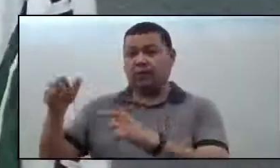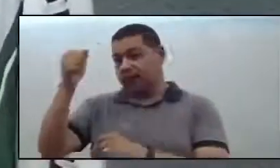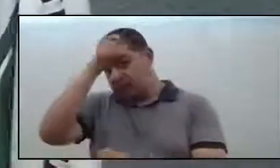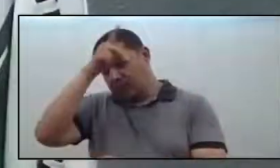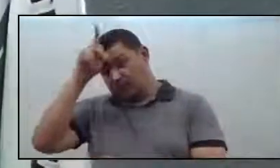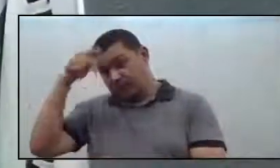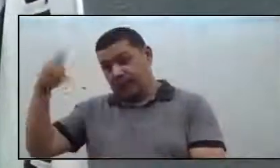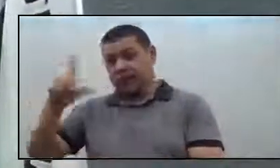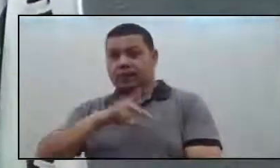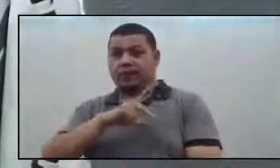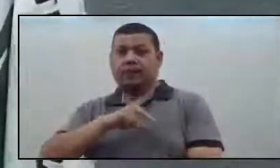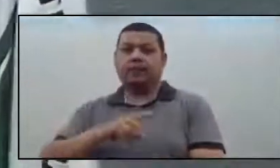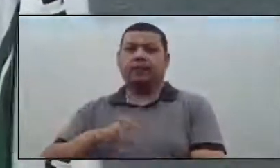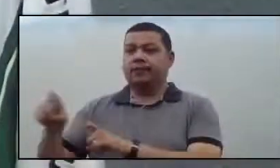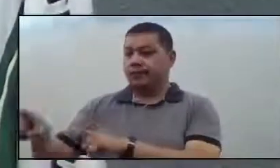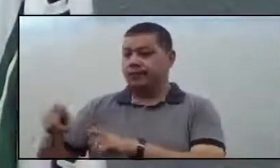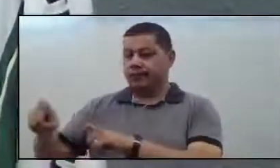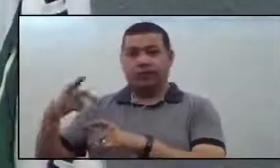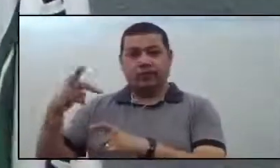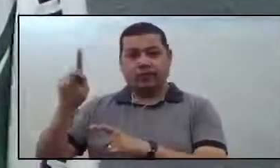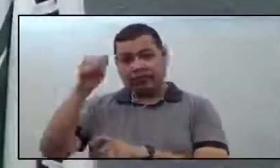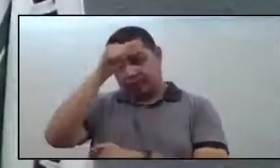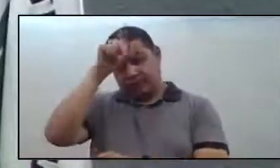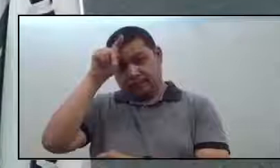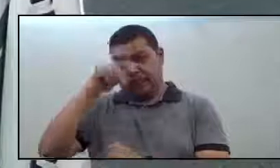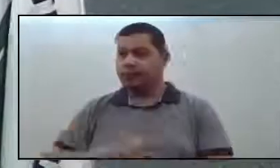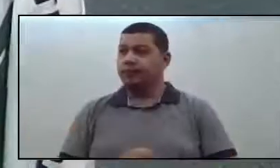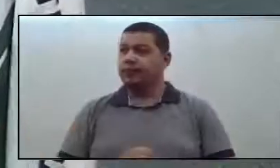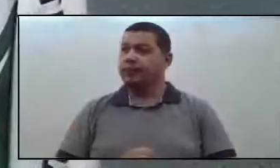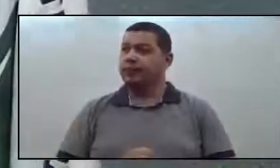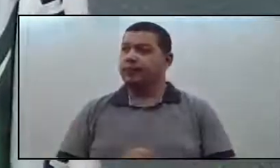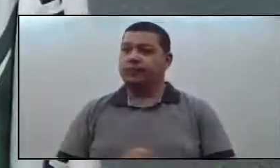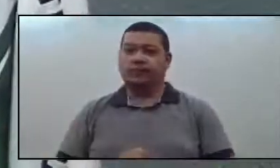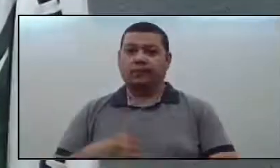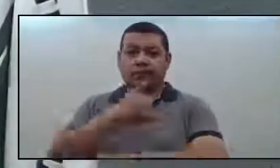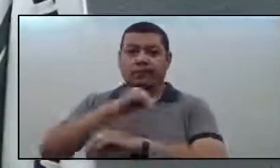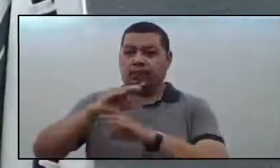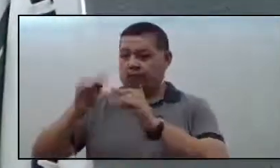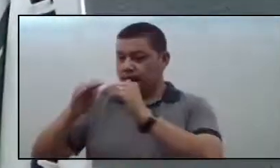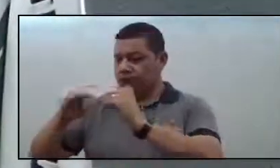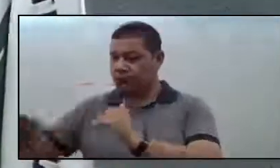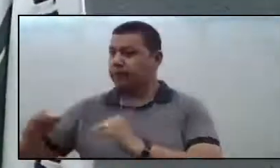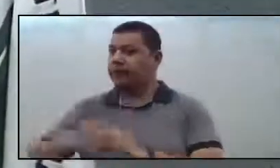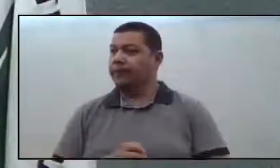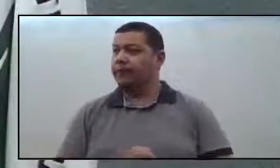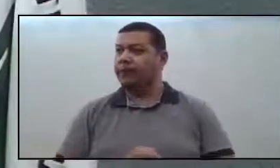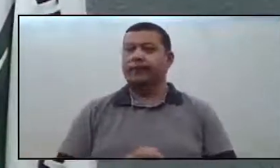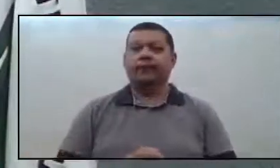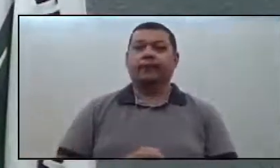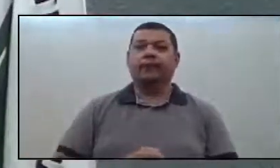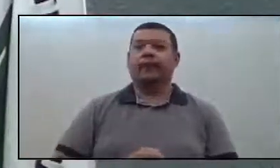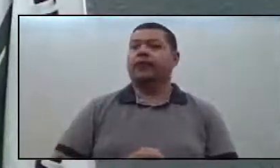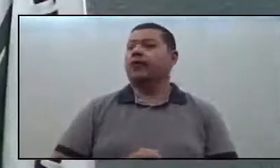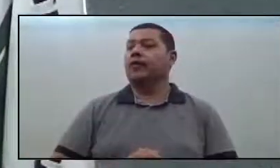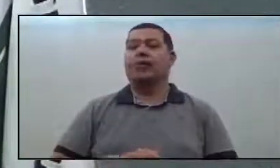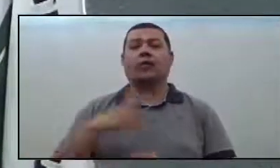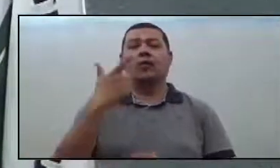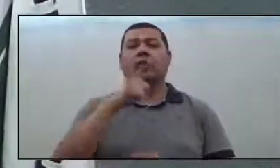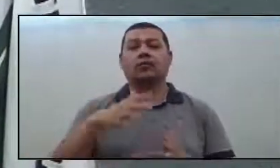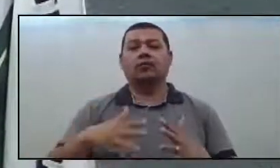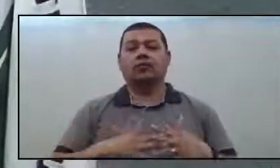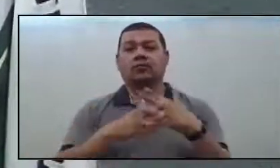prefeito descarregando rejeito. E o outro caminhão também só fala a placa, fala as